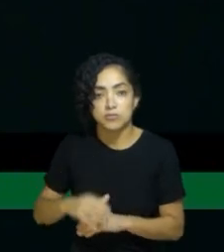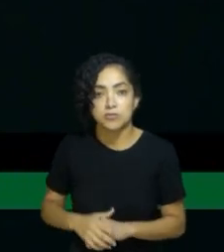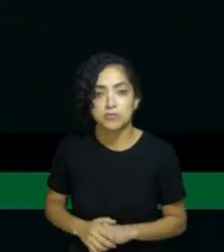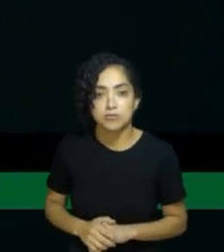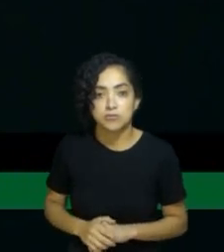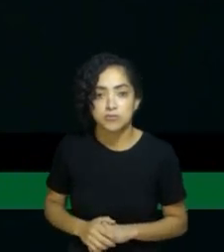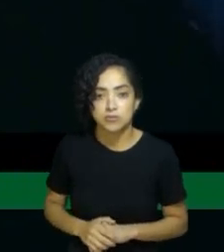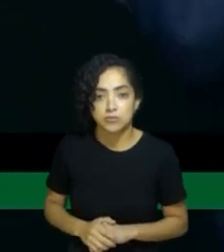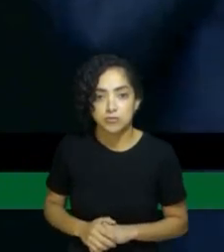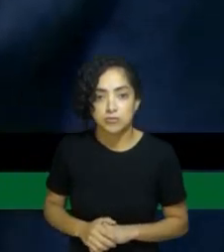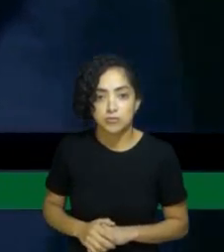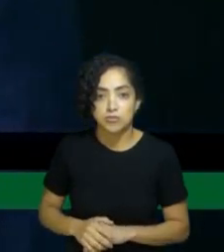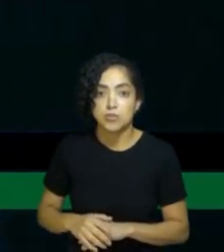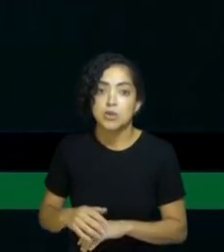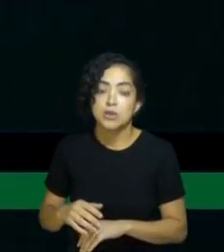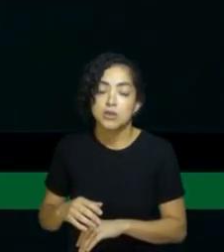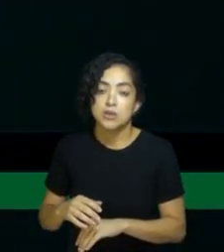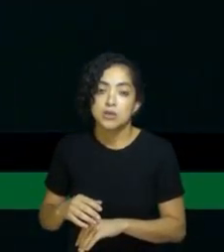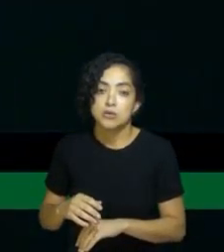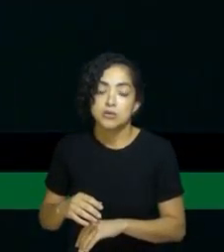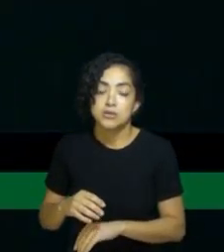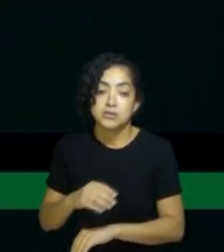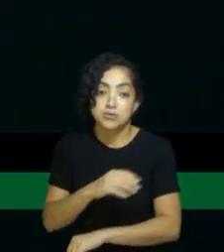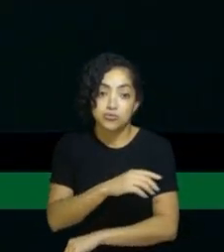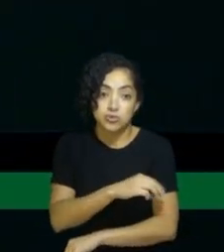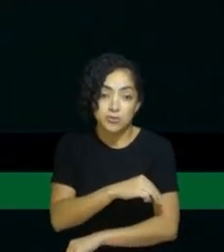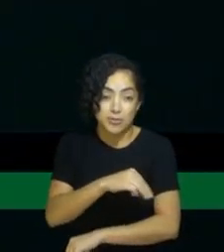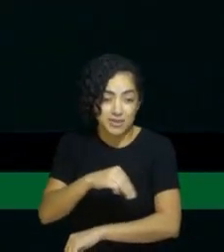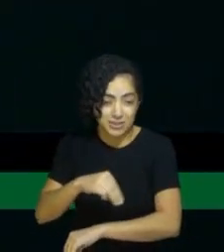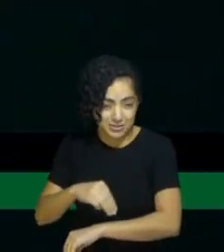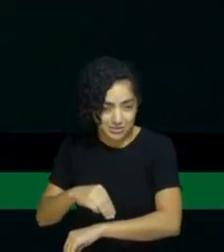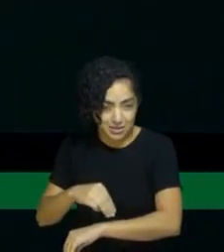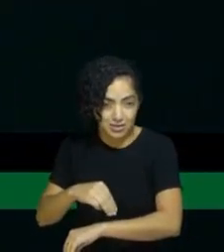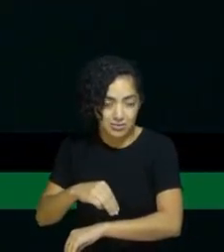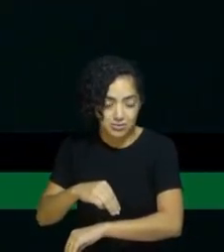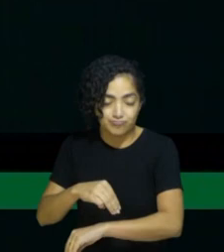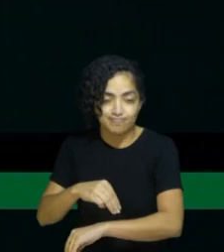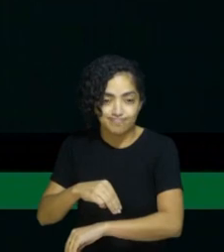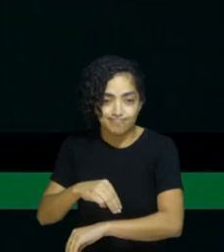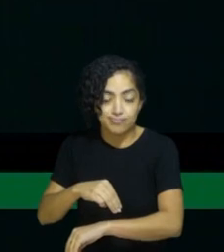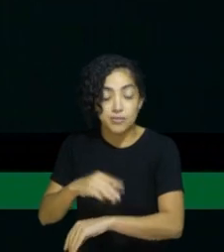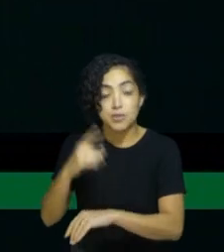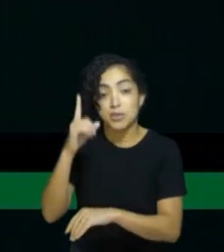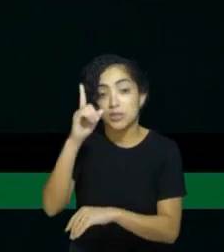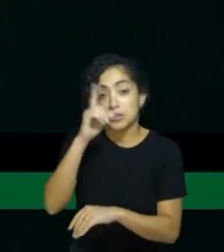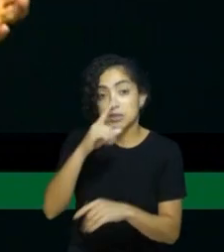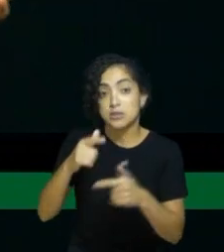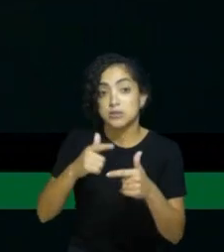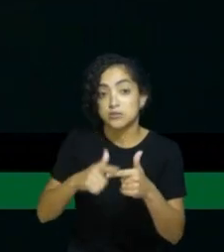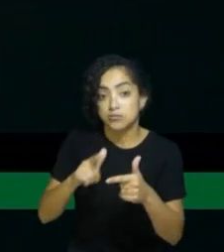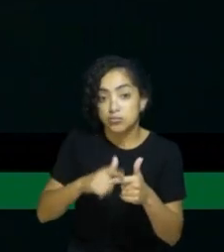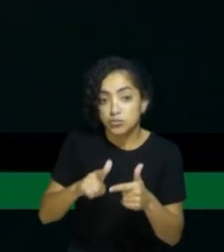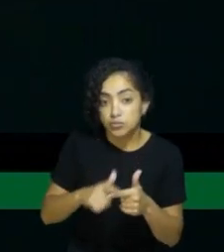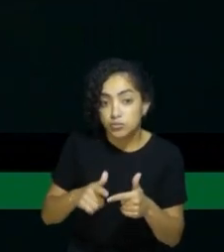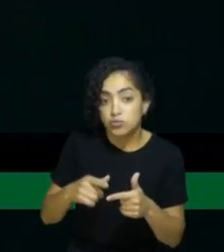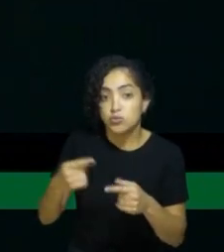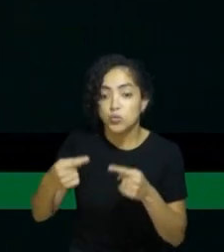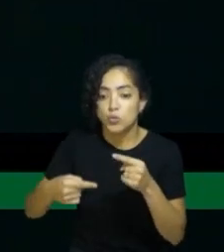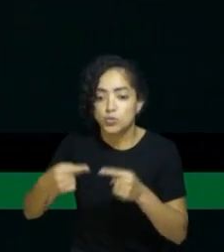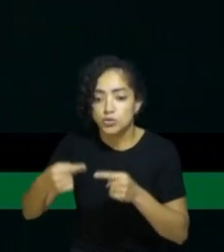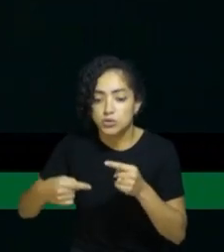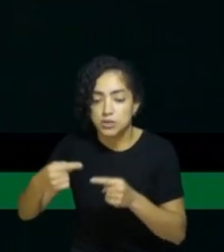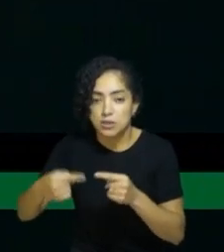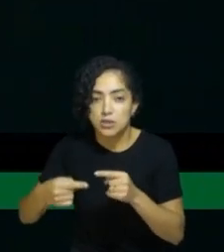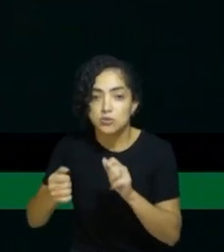questão do magistério Catarinense a dificuldade que o magistério está tendo nesta no diálogo com o governo do